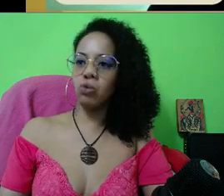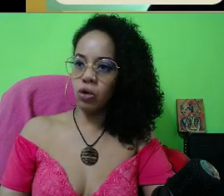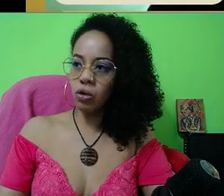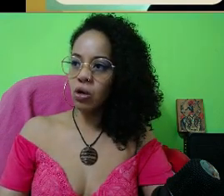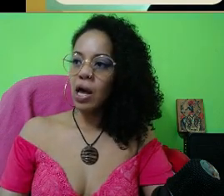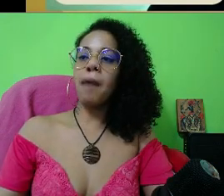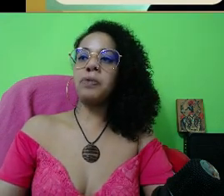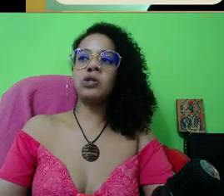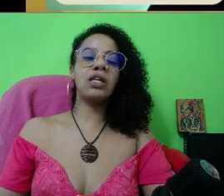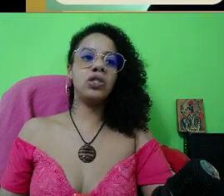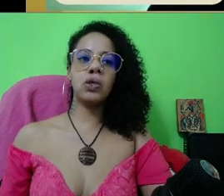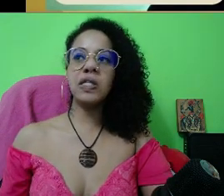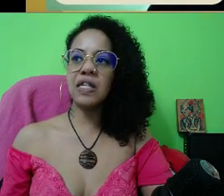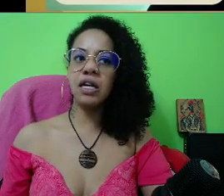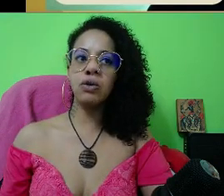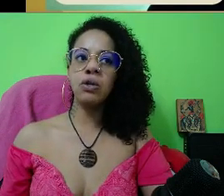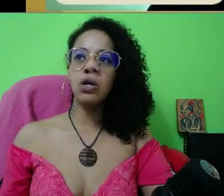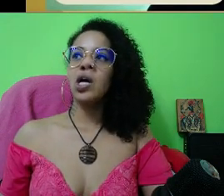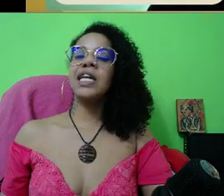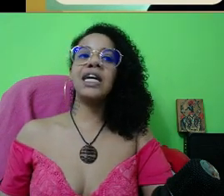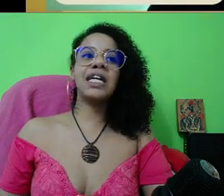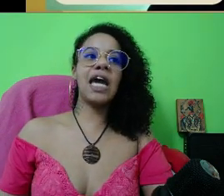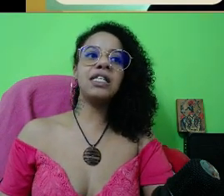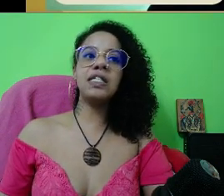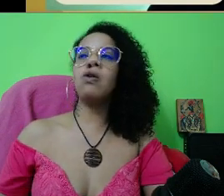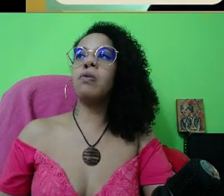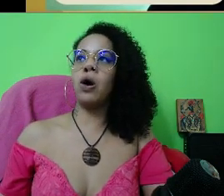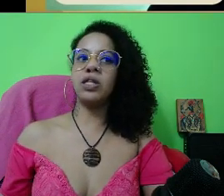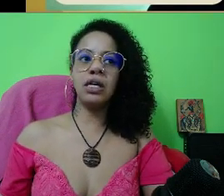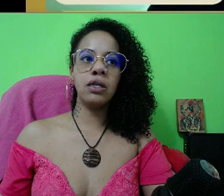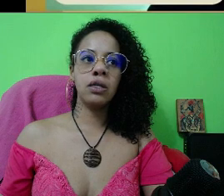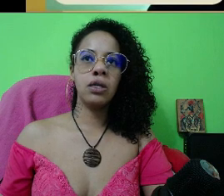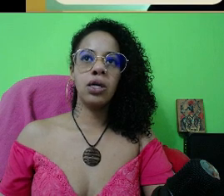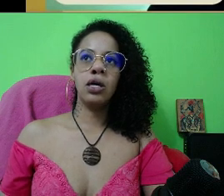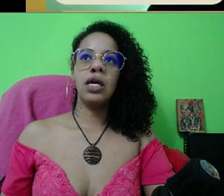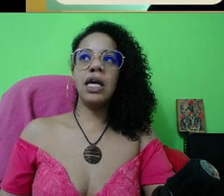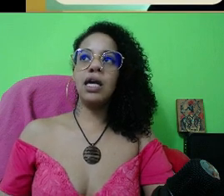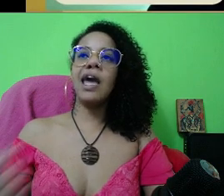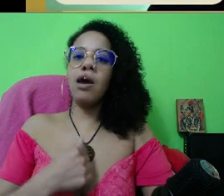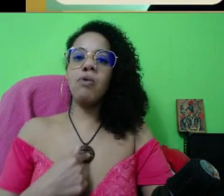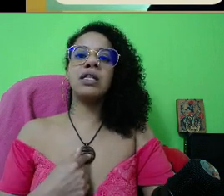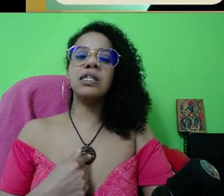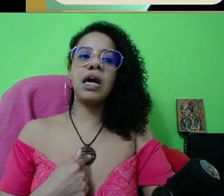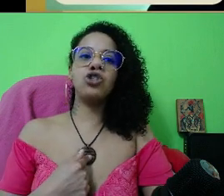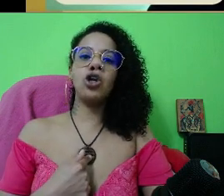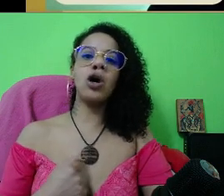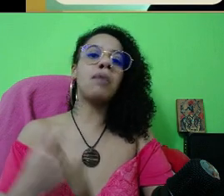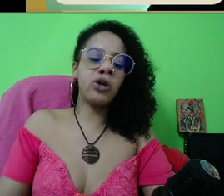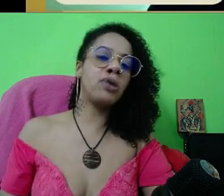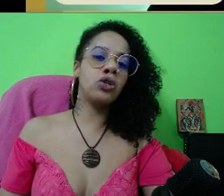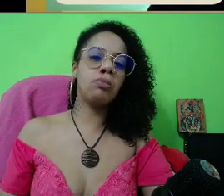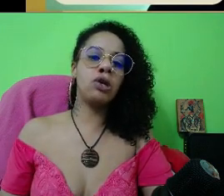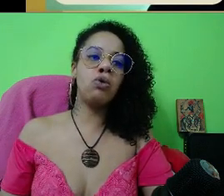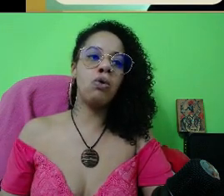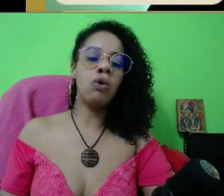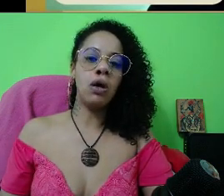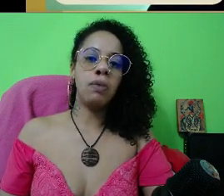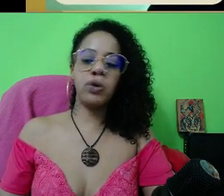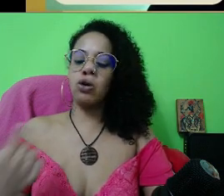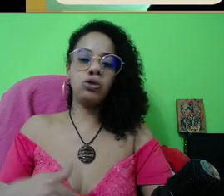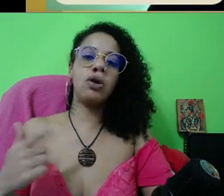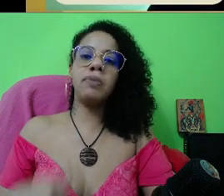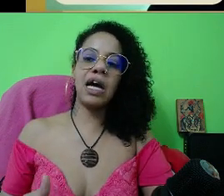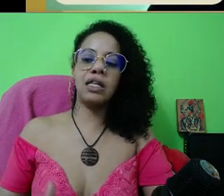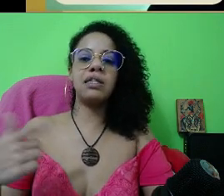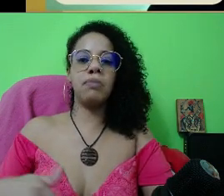eu tô falando um bagulho a pessoa tá distorcendo ninguém se incomoda e eu ainda saiu de louca porque eu mando tomar no cu